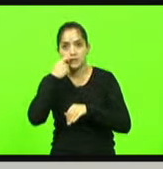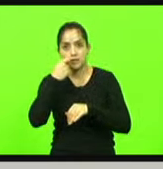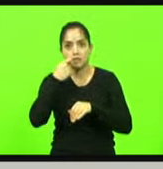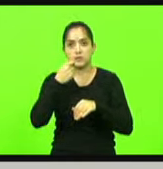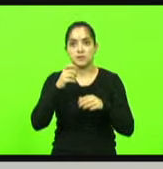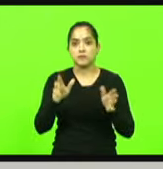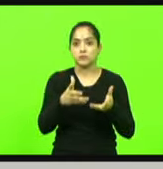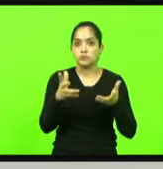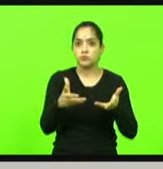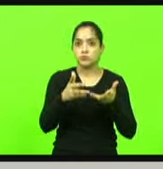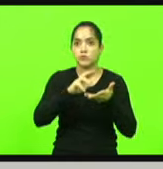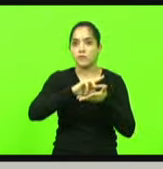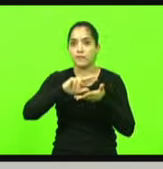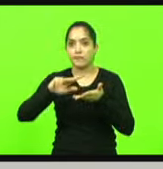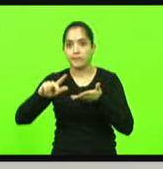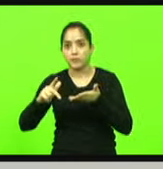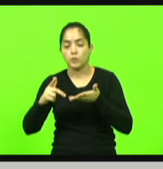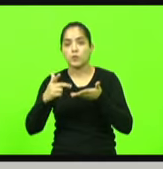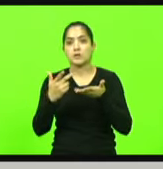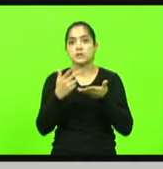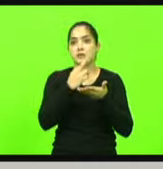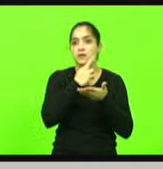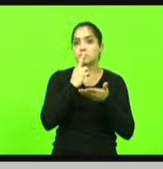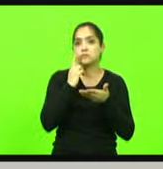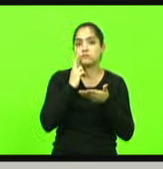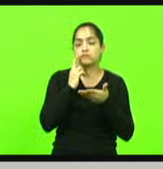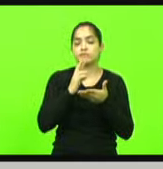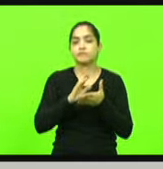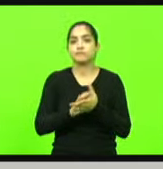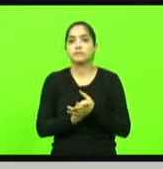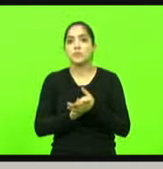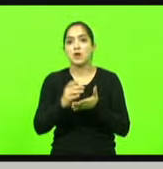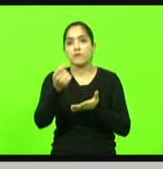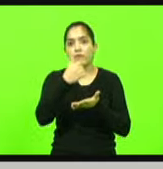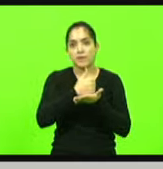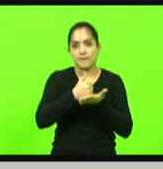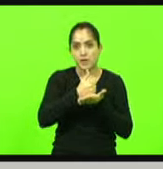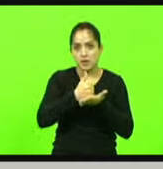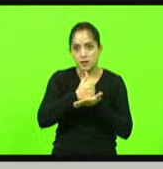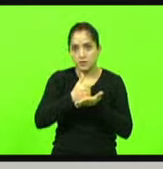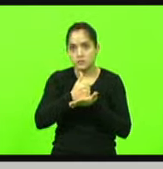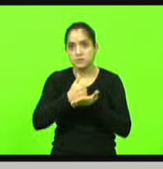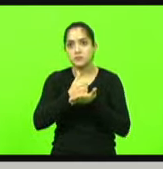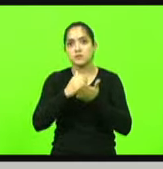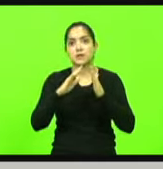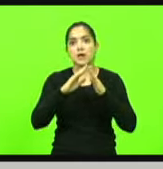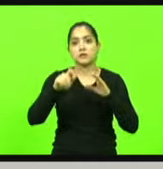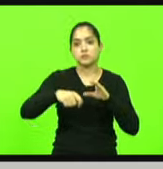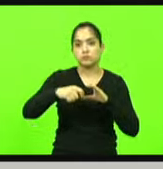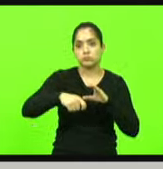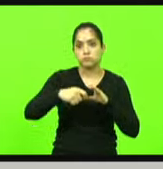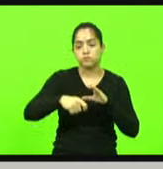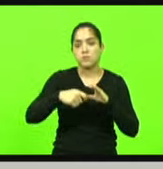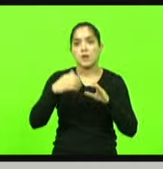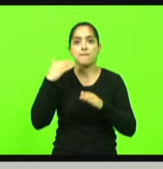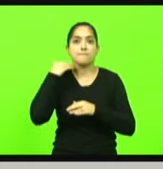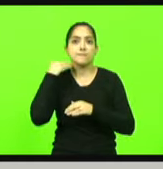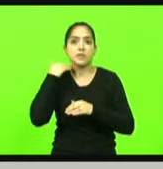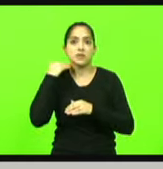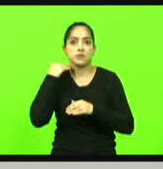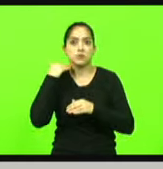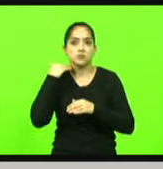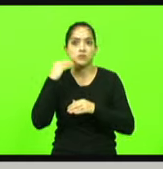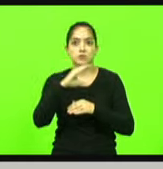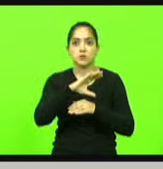fruteiras, teleentregas, restaurantes e congêneres, farmácias, casas lotéricas, bancos e cooperativas de